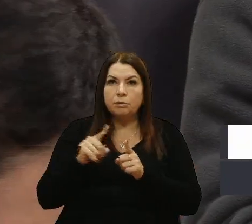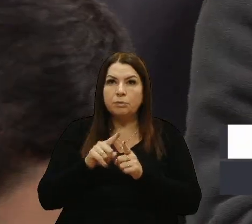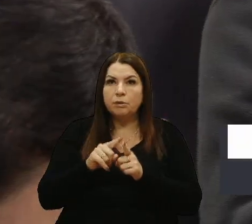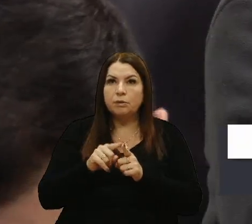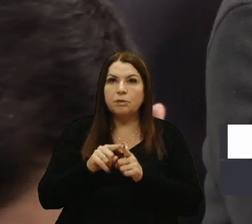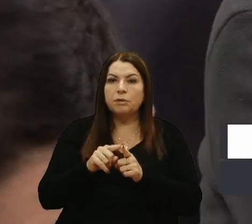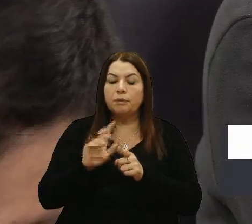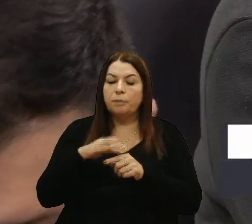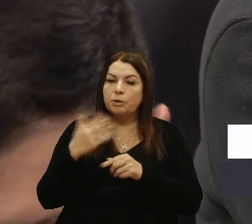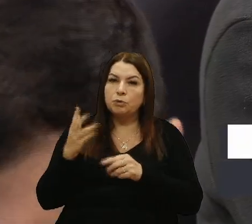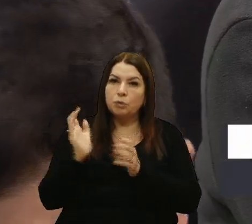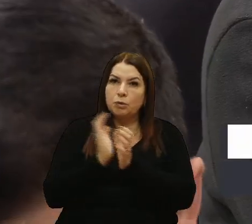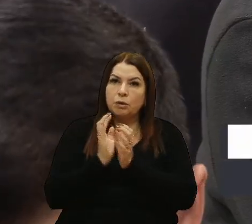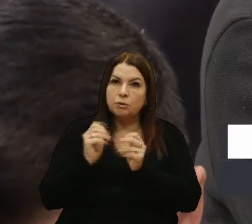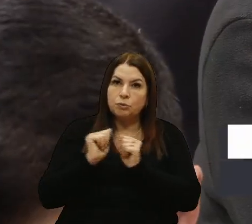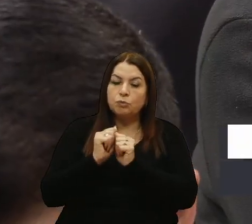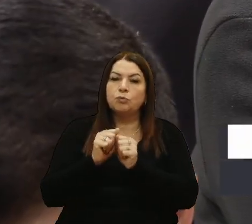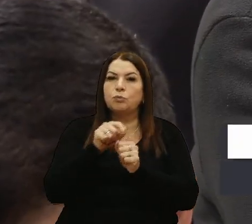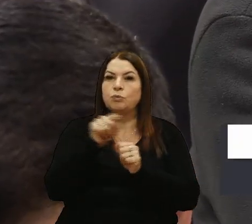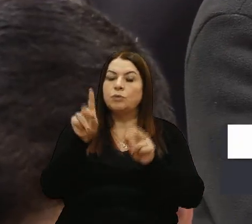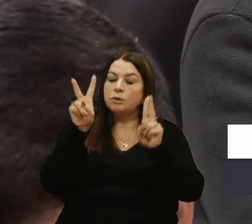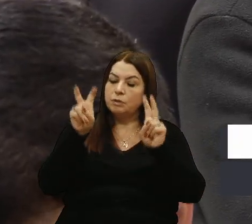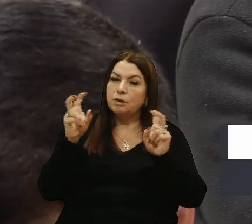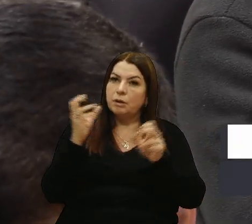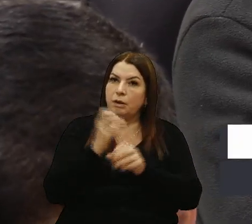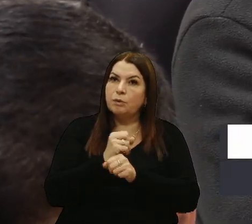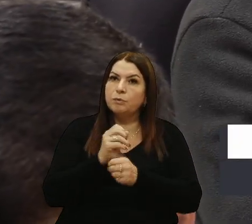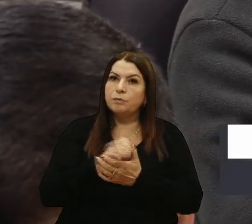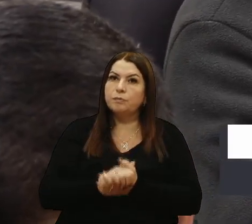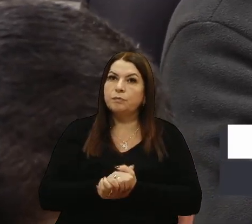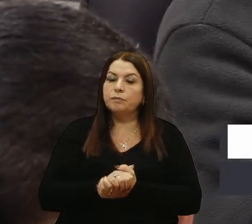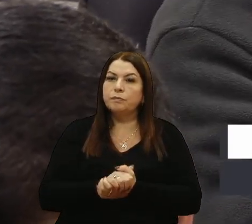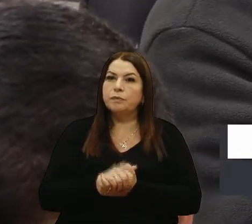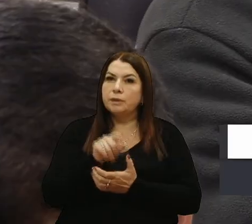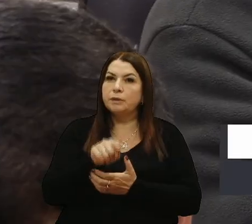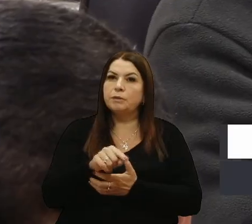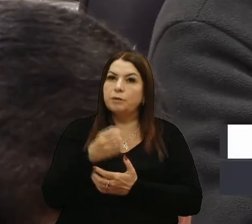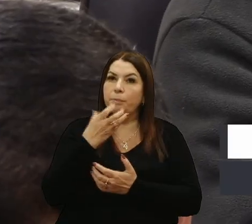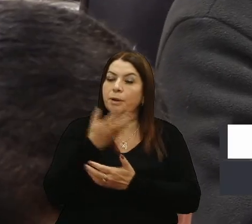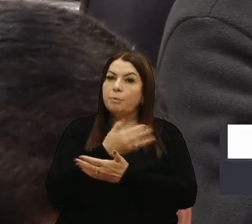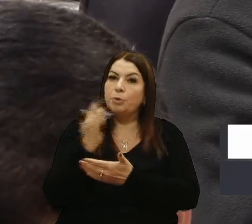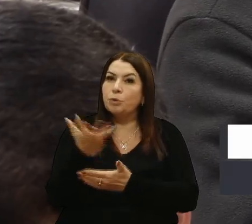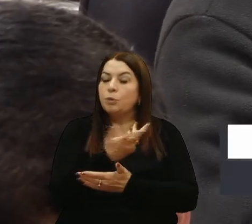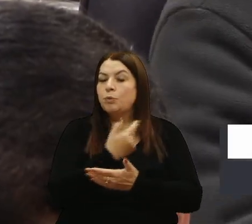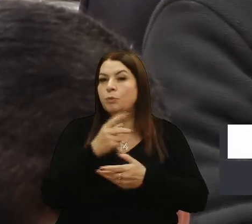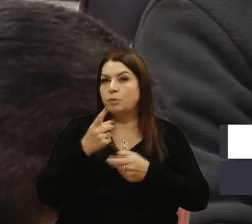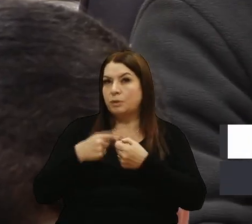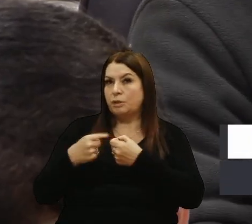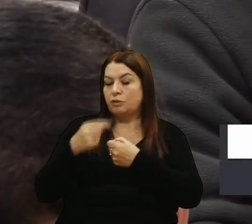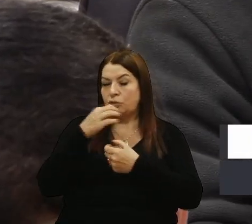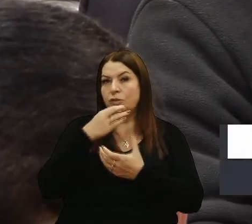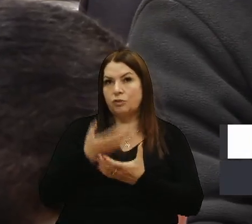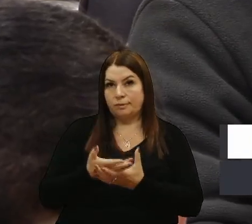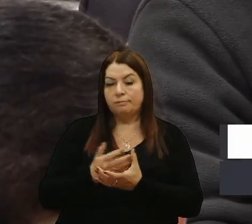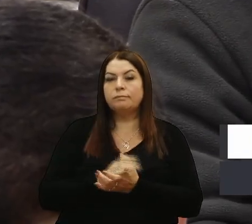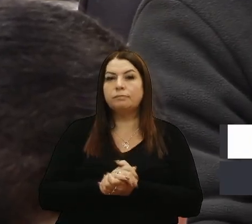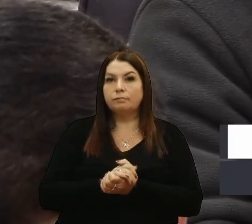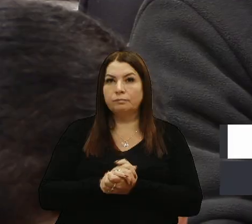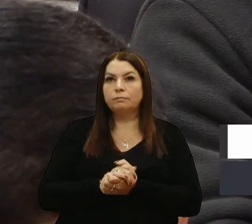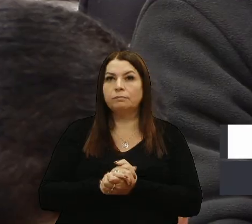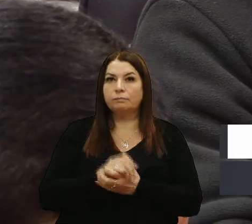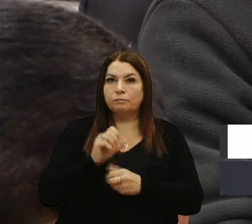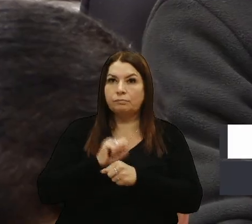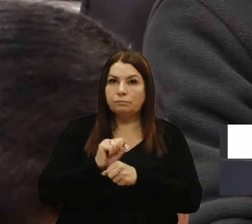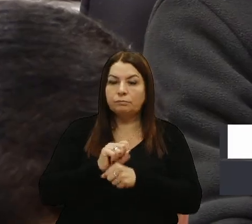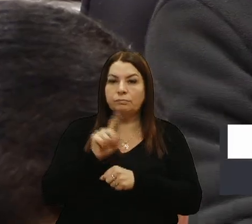demais colegas vereadores que estão engajados nessa causa, porque isso é para o bem comum da nossa cidade de Caxias do Sul. Então,